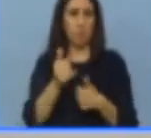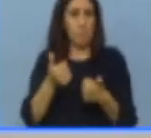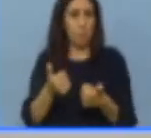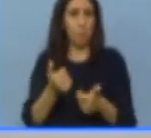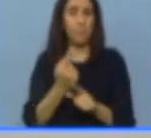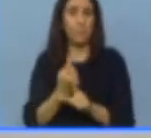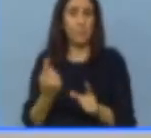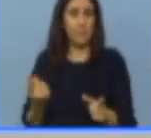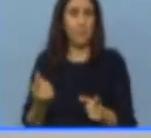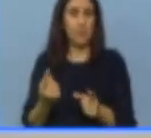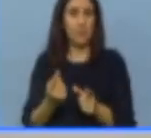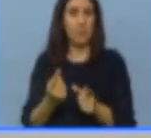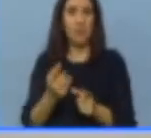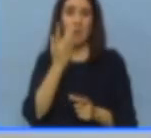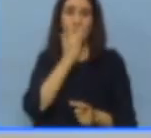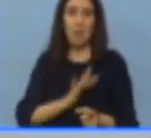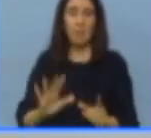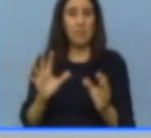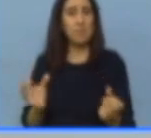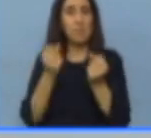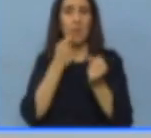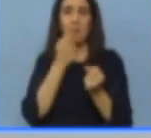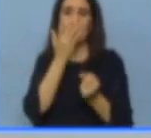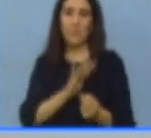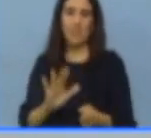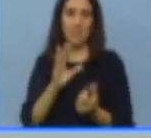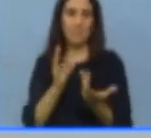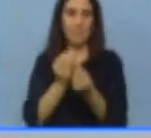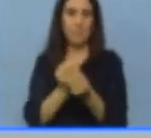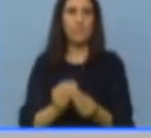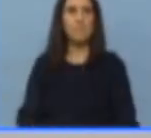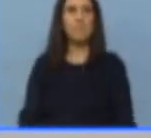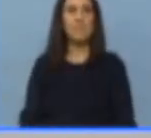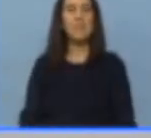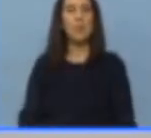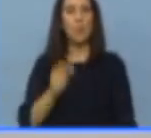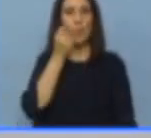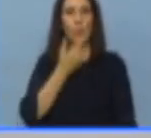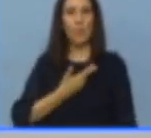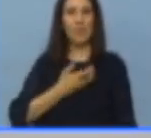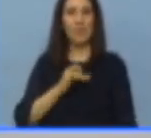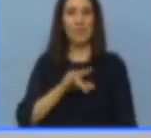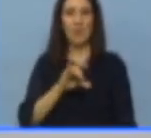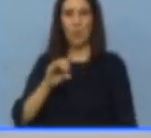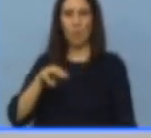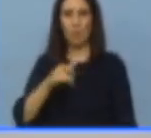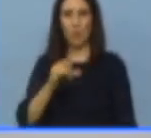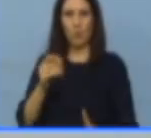porque, como Comboni dizia, salvar a África com a África. Portanto, cumpre-se finalmente o sonho de Daniel Comboni. É verdade, 150 anos